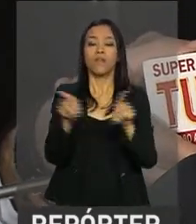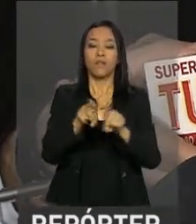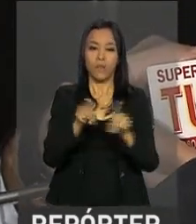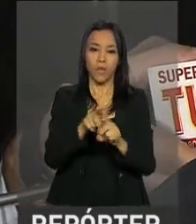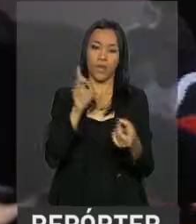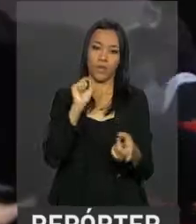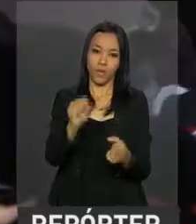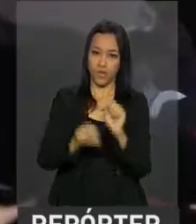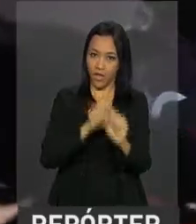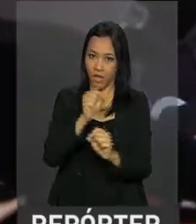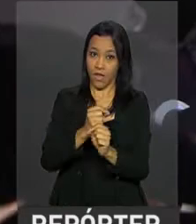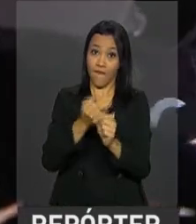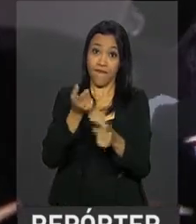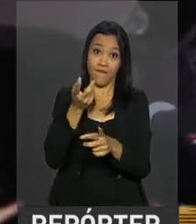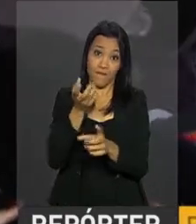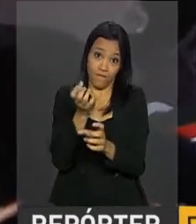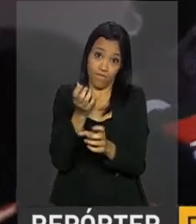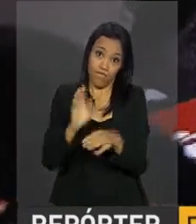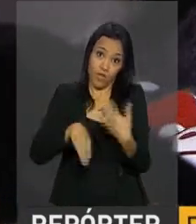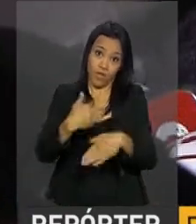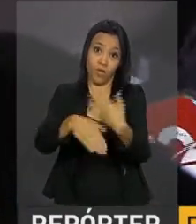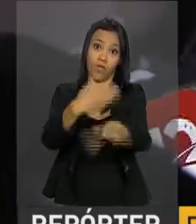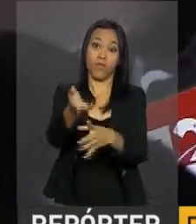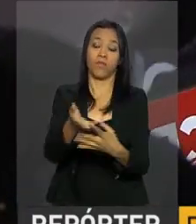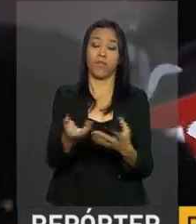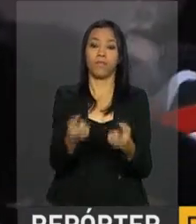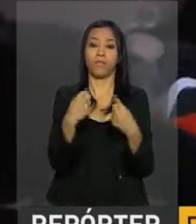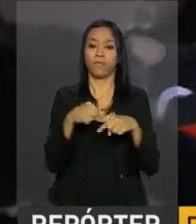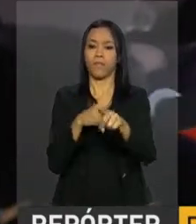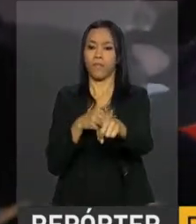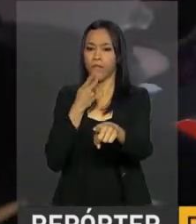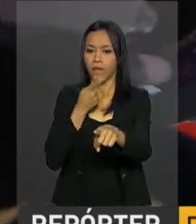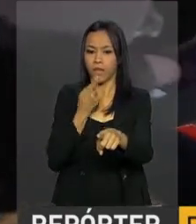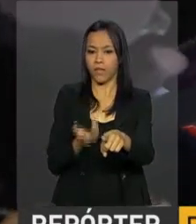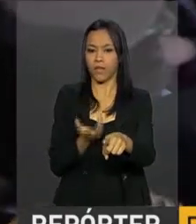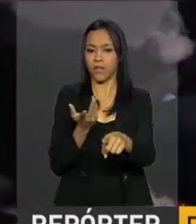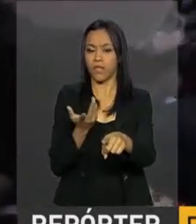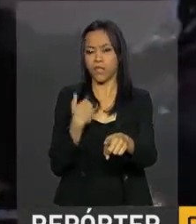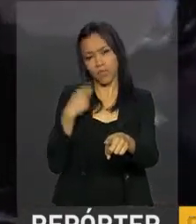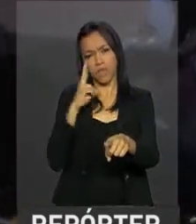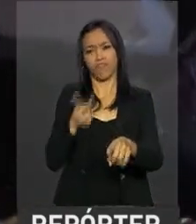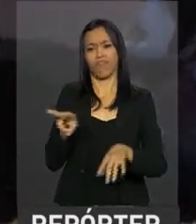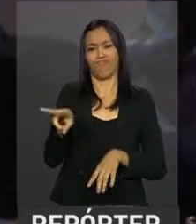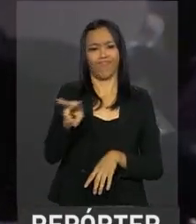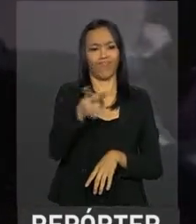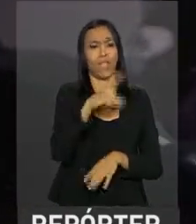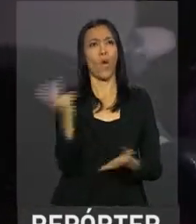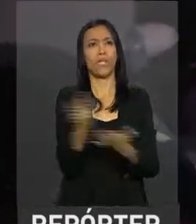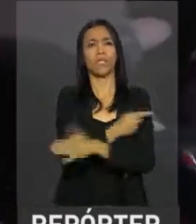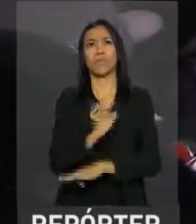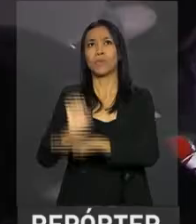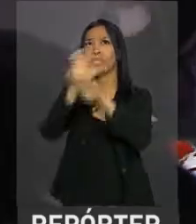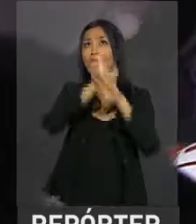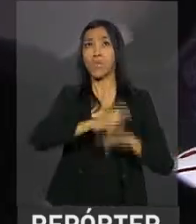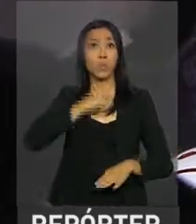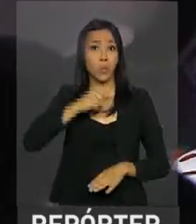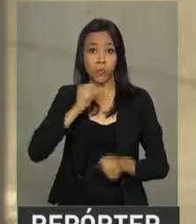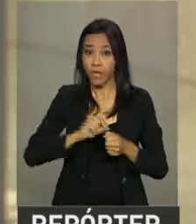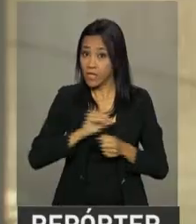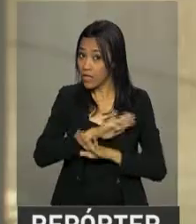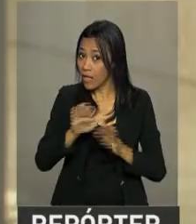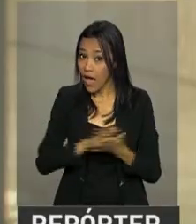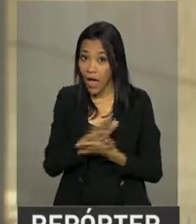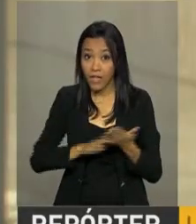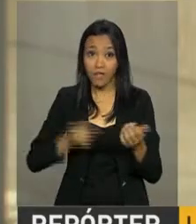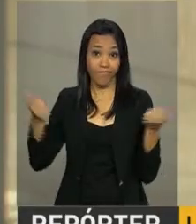do desenvolvimento. Nós precisamos fazer isso. Não é bom para o país ver o que está acontecendo com os estados, que se nada for feito, será com todos.